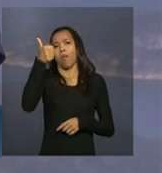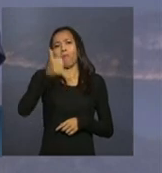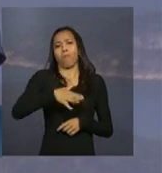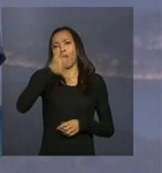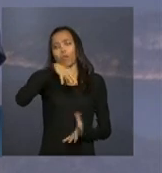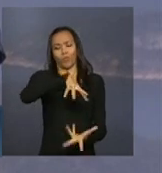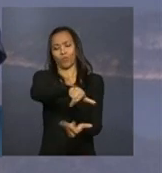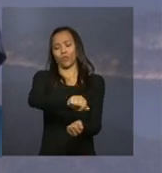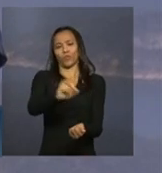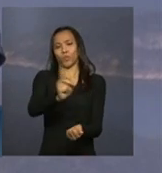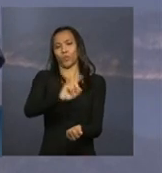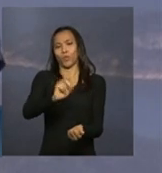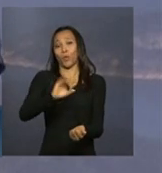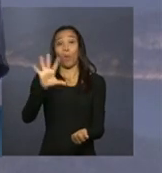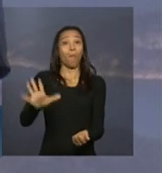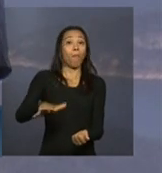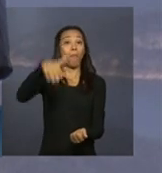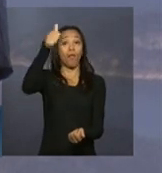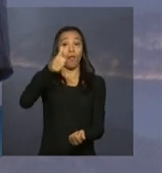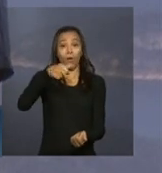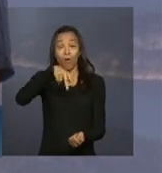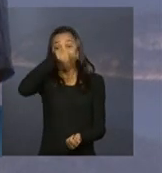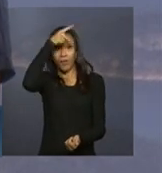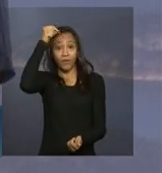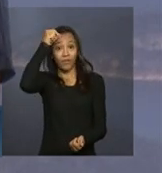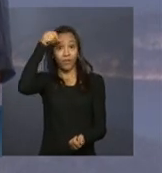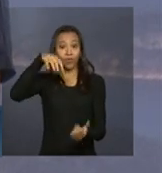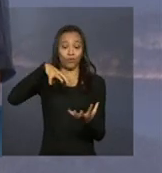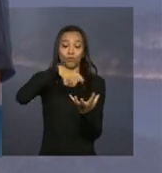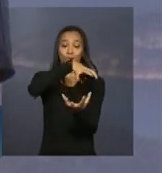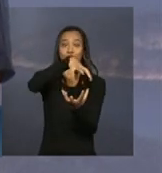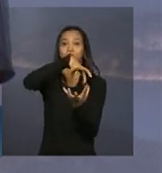prefeito do mundo, ele tem que ser das galáxias. Então, ele